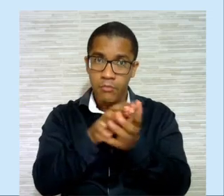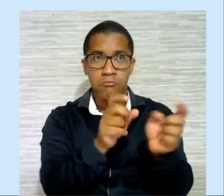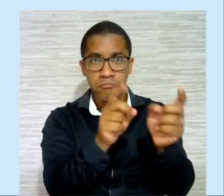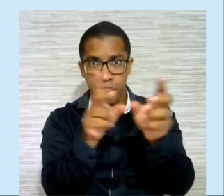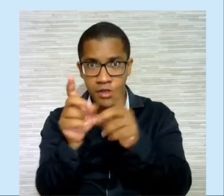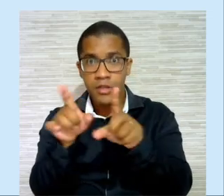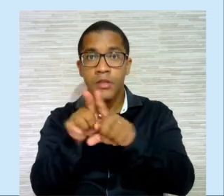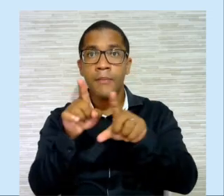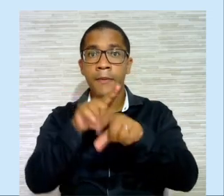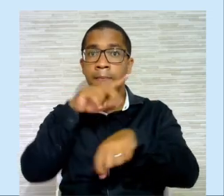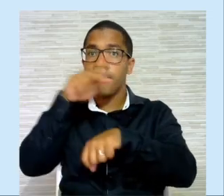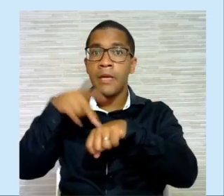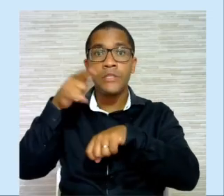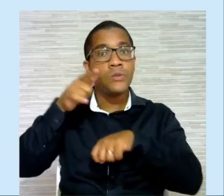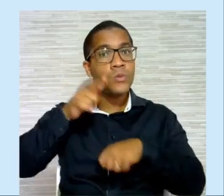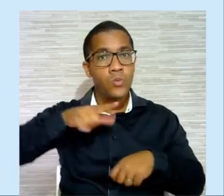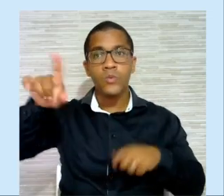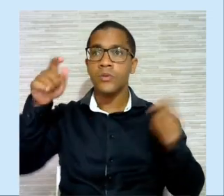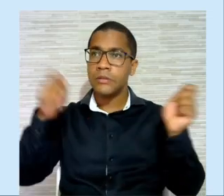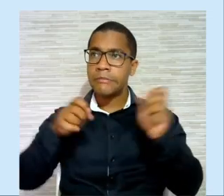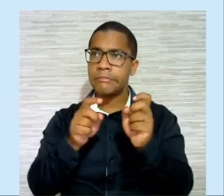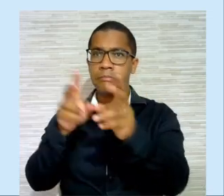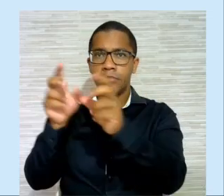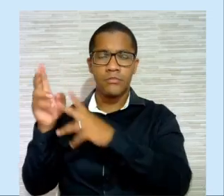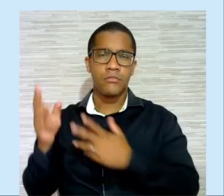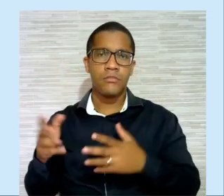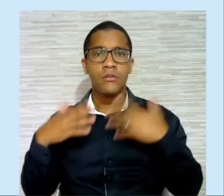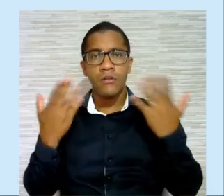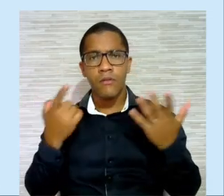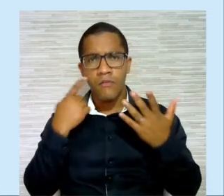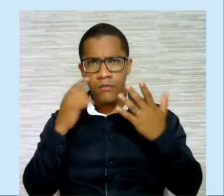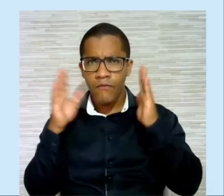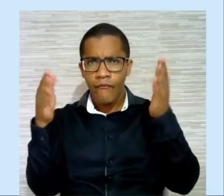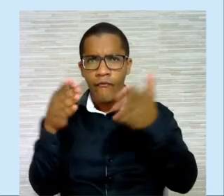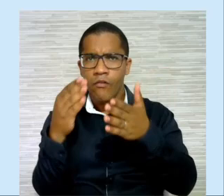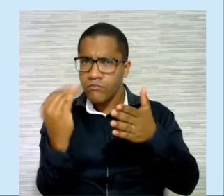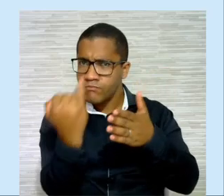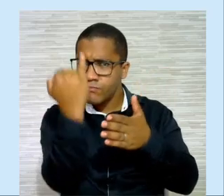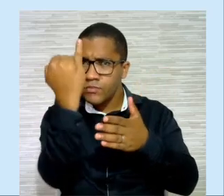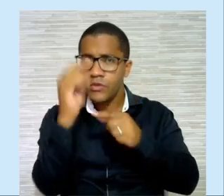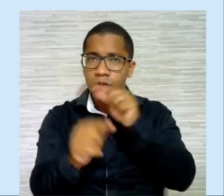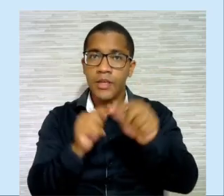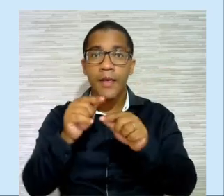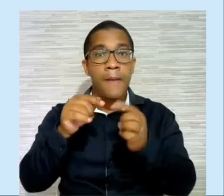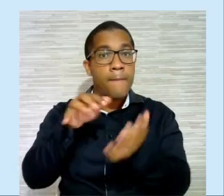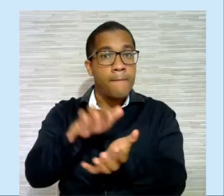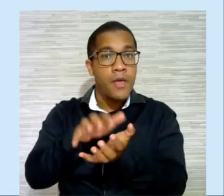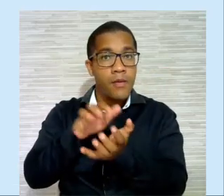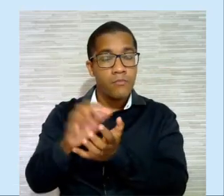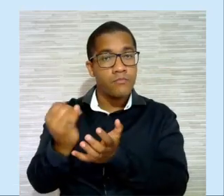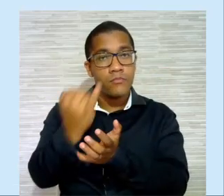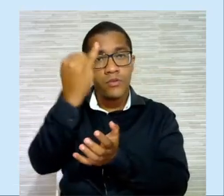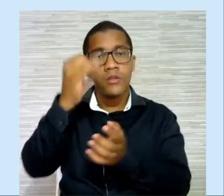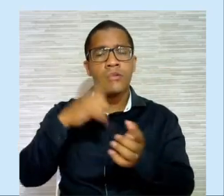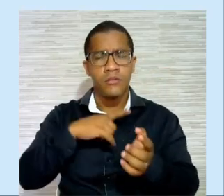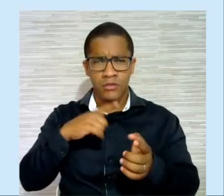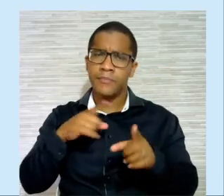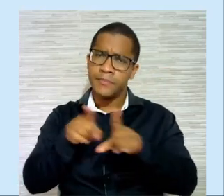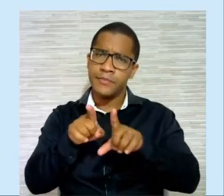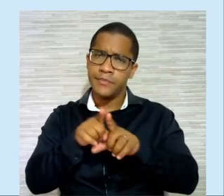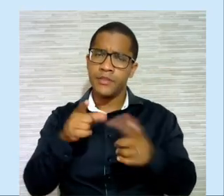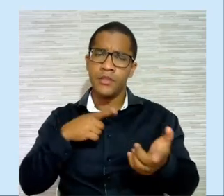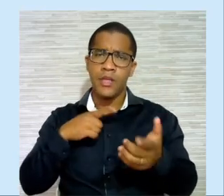do país também. Ok, gente? Existe aí, então, toda uma importância na agroindústria e Pernambuco também utiliza